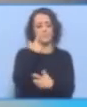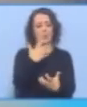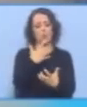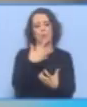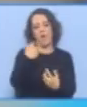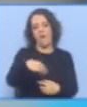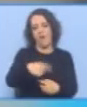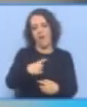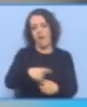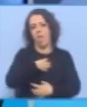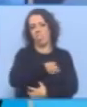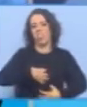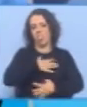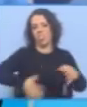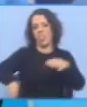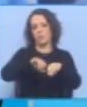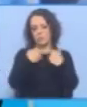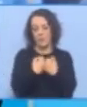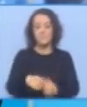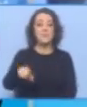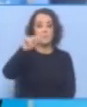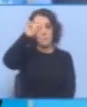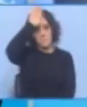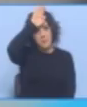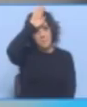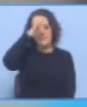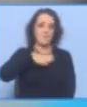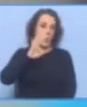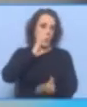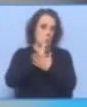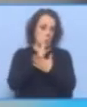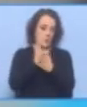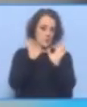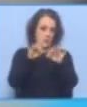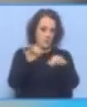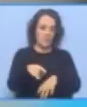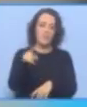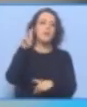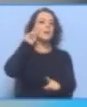mal-estar, sim. Diz o Papa também na mensagem, e gostava de terminarmos com essa